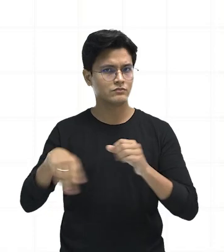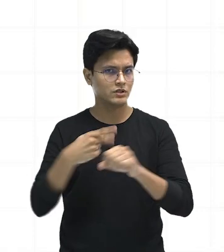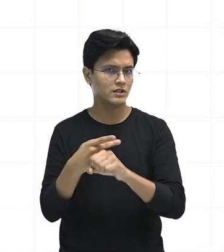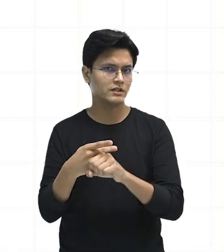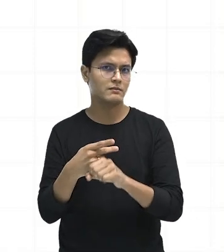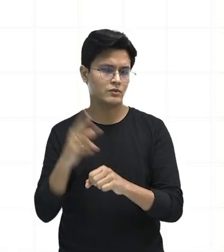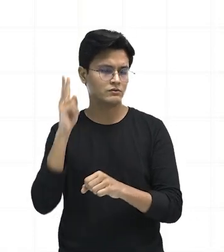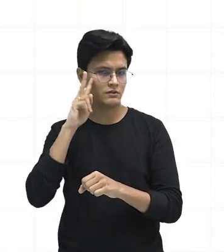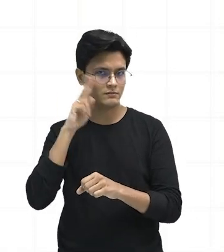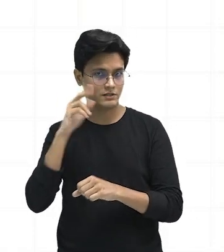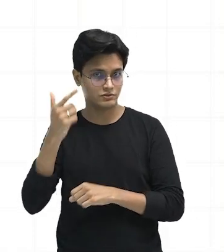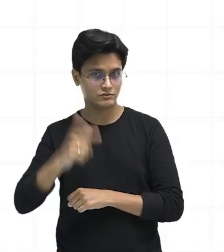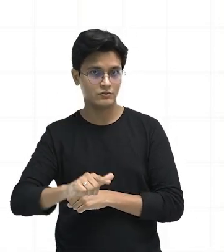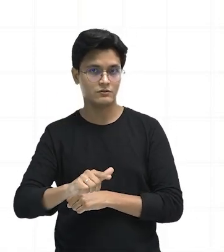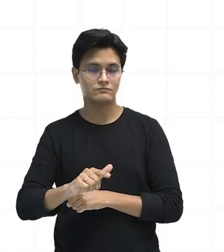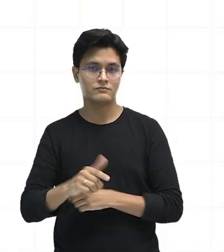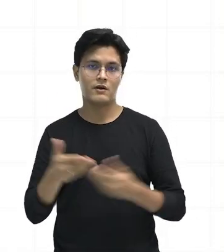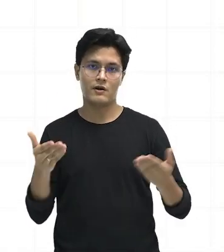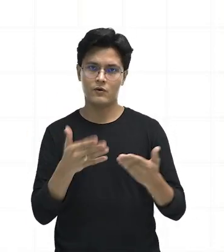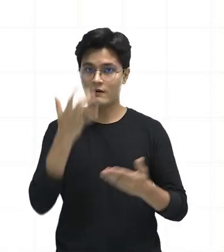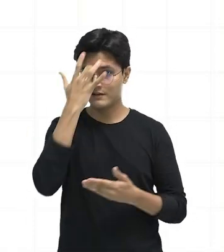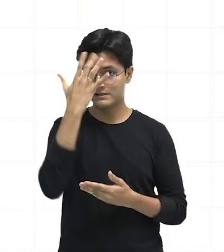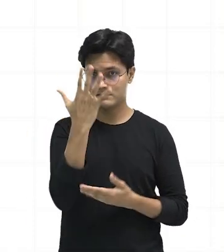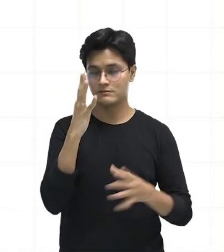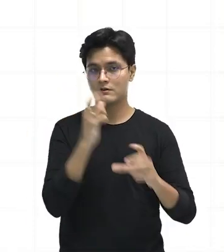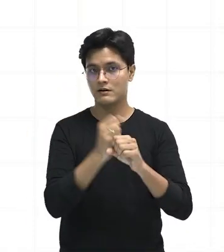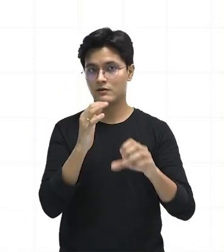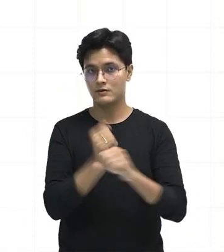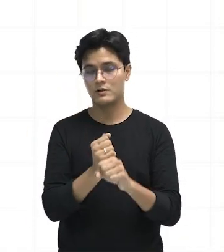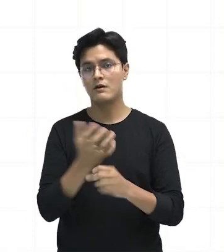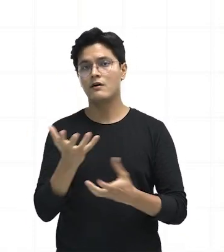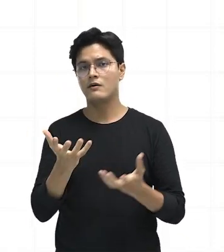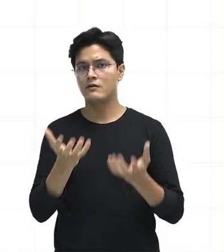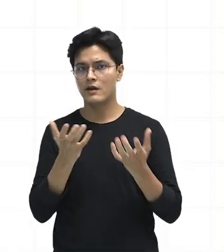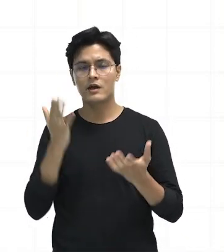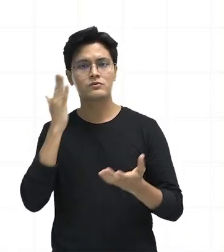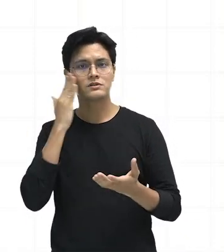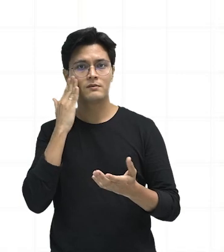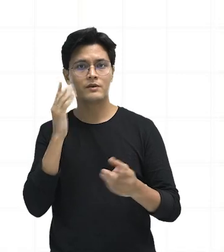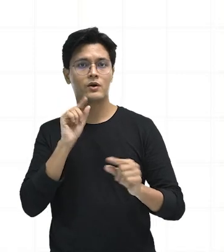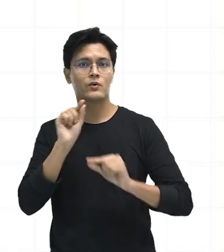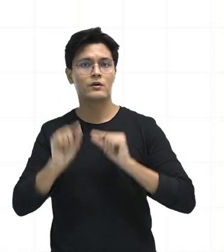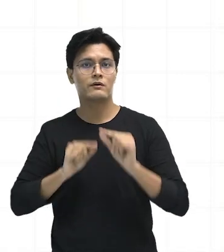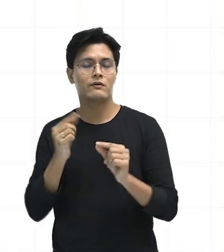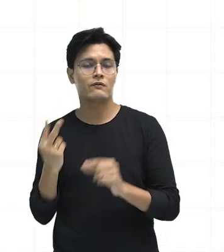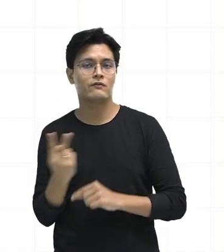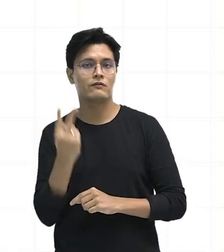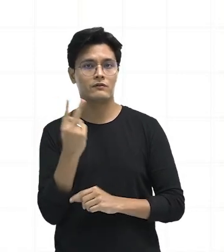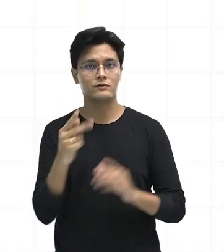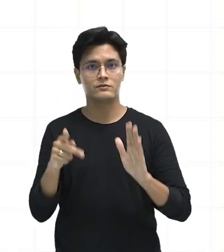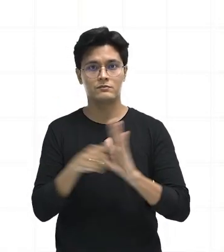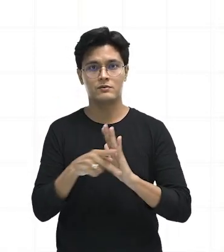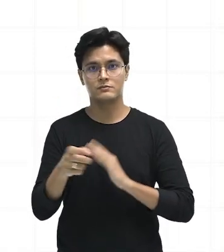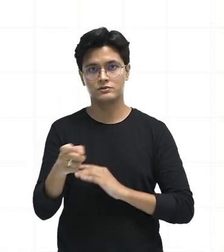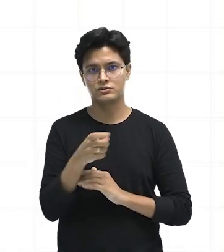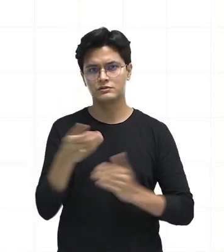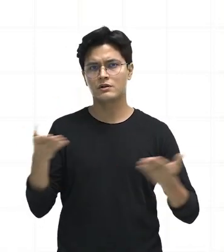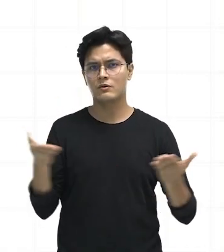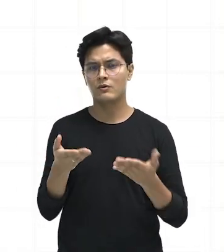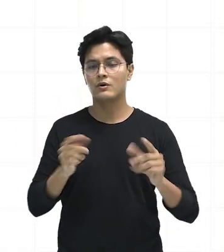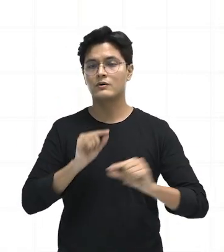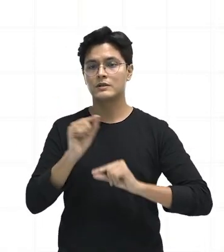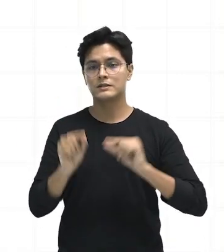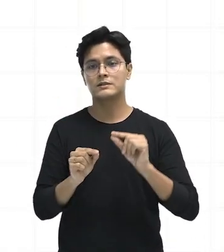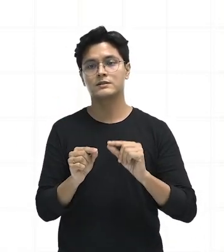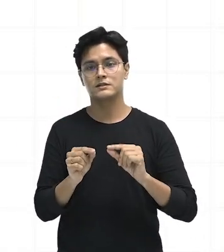tirar para facilitar nossa conta. Como eu quero encontrar o valor do x, pessoal, o que vai acontecer agora? O